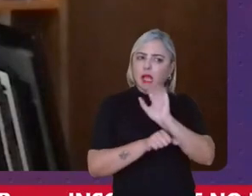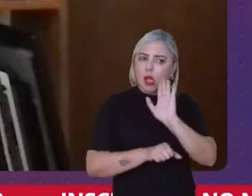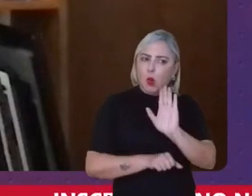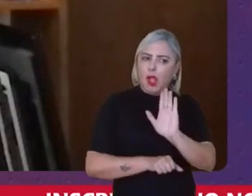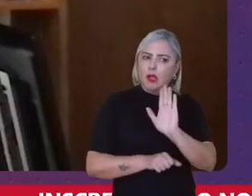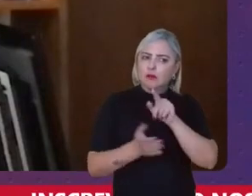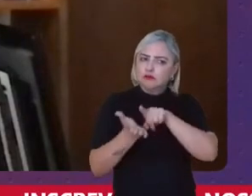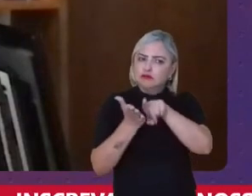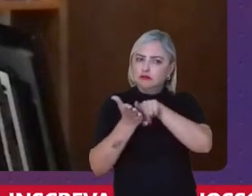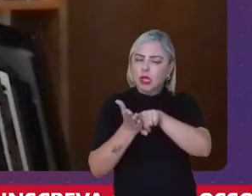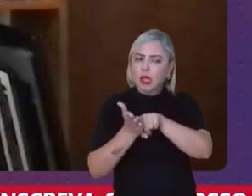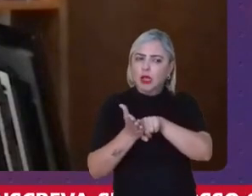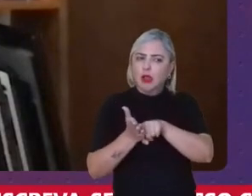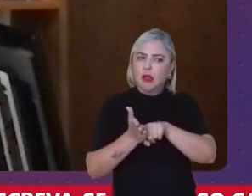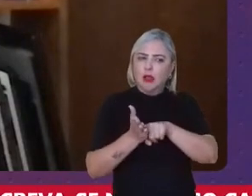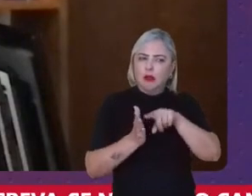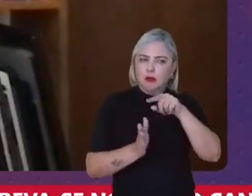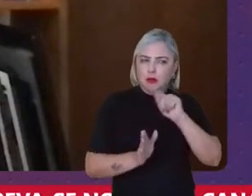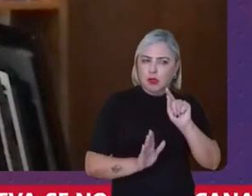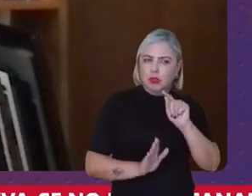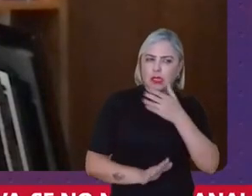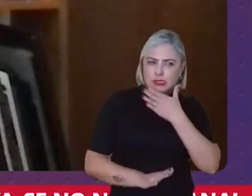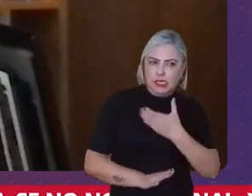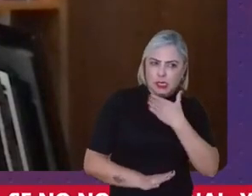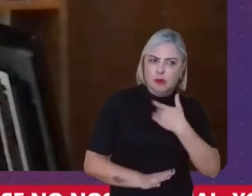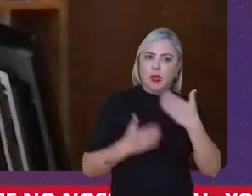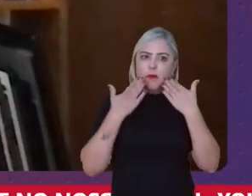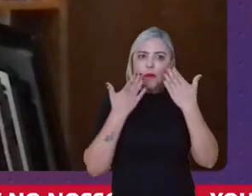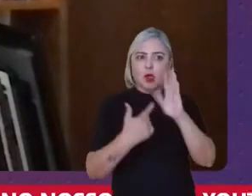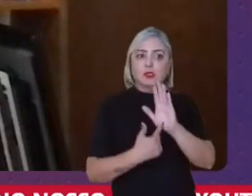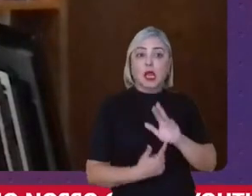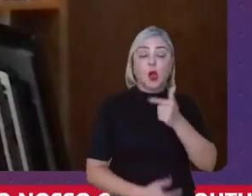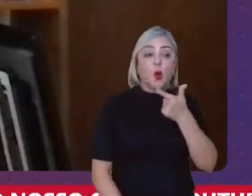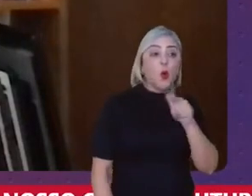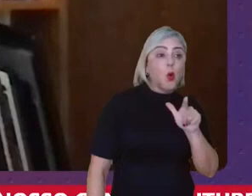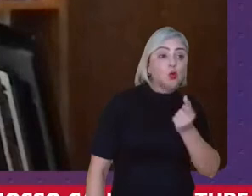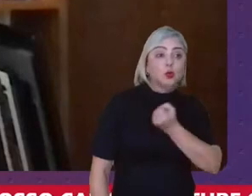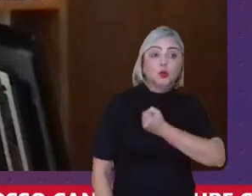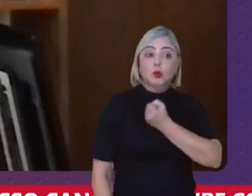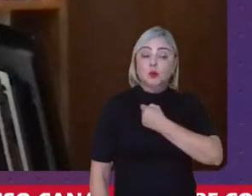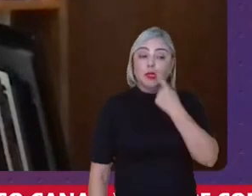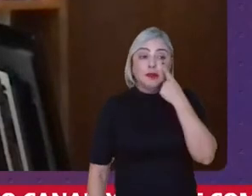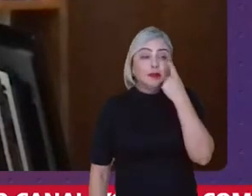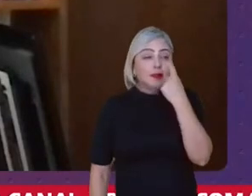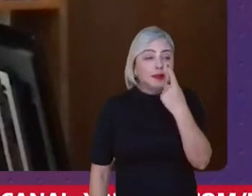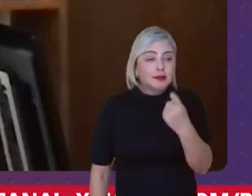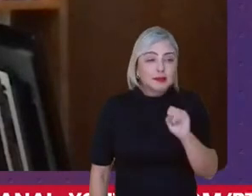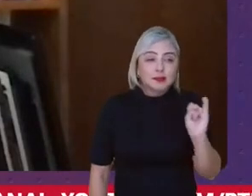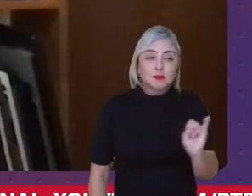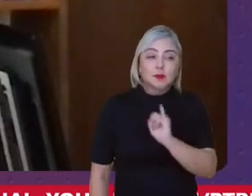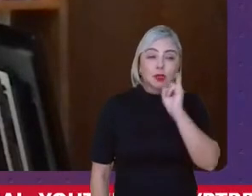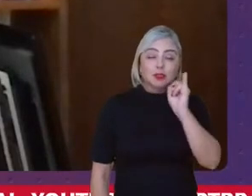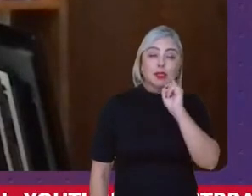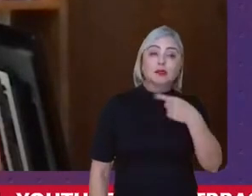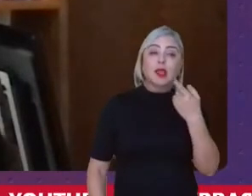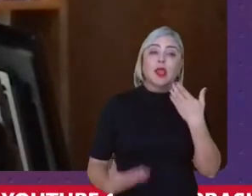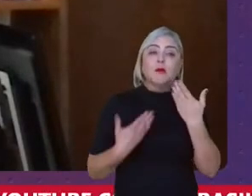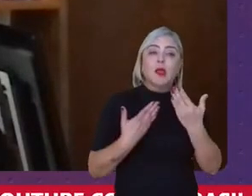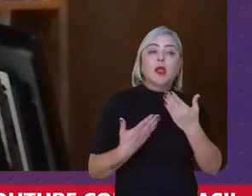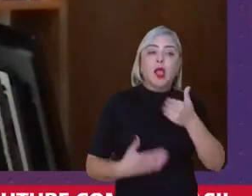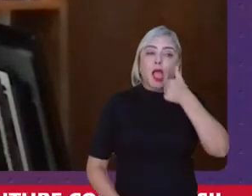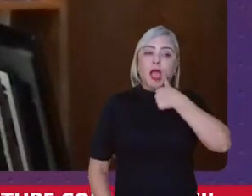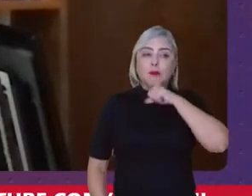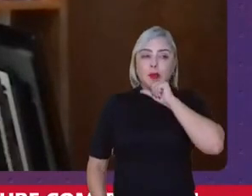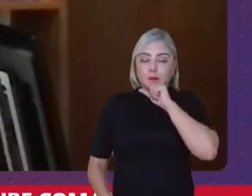estudo nos próximos meses mostrando isso. Um outro dado muito interessante é que mostra que, como essa